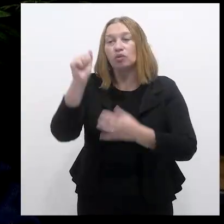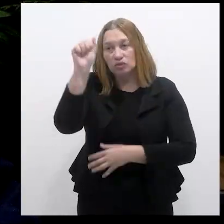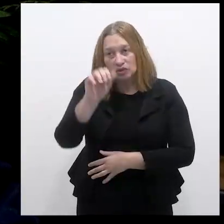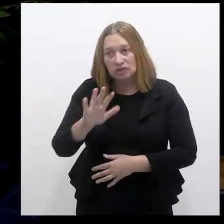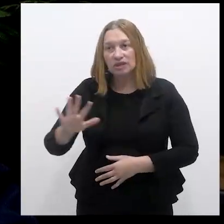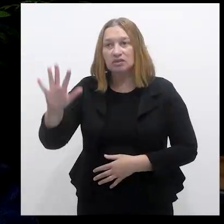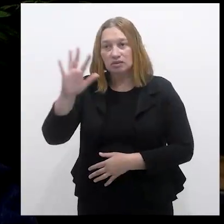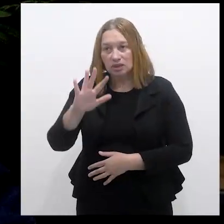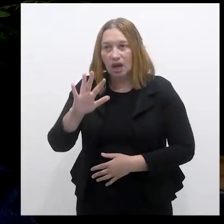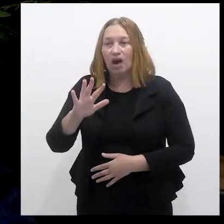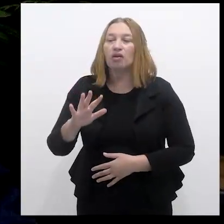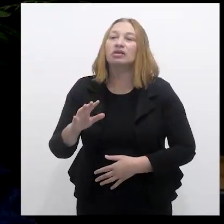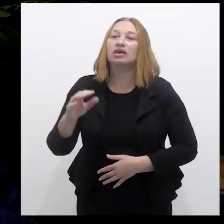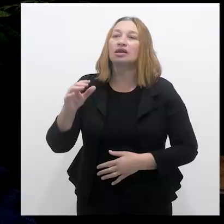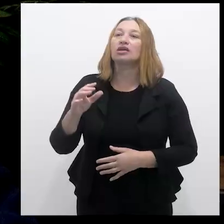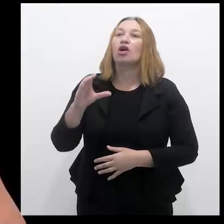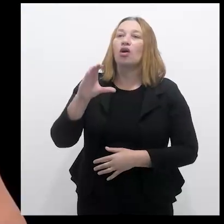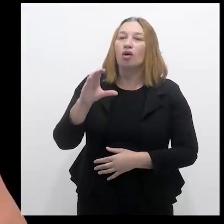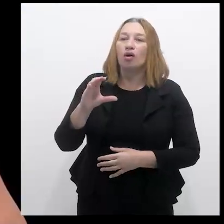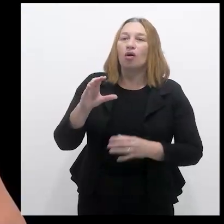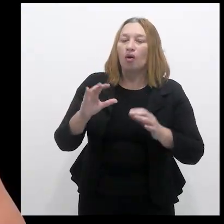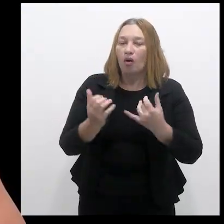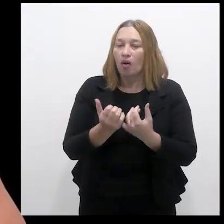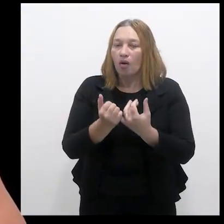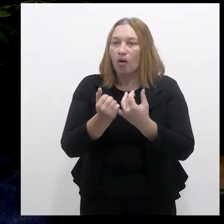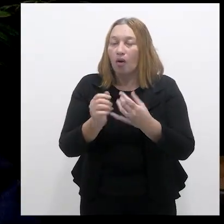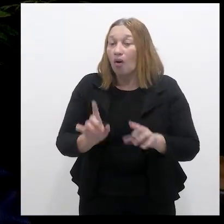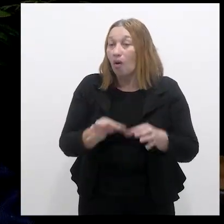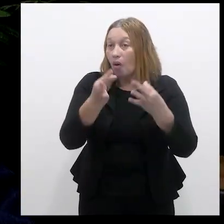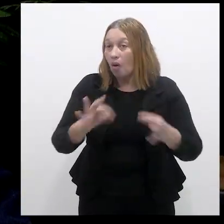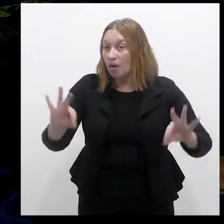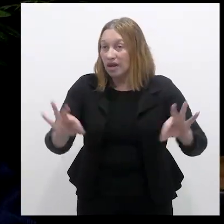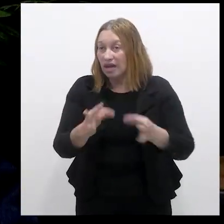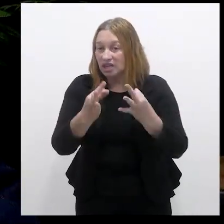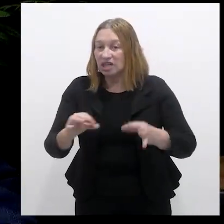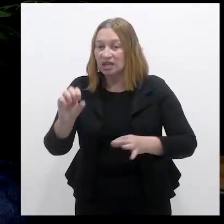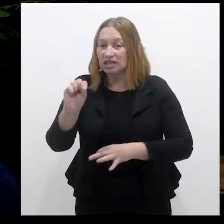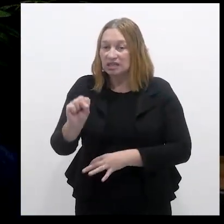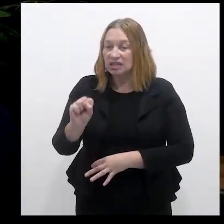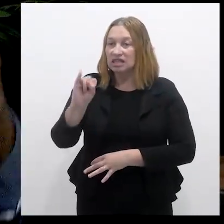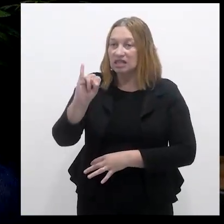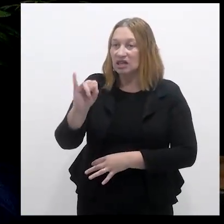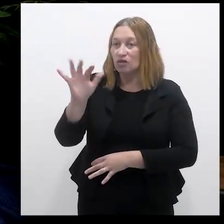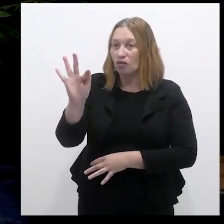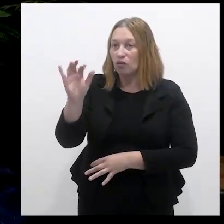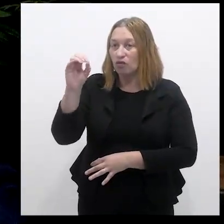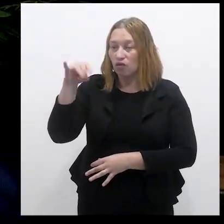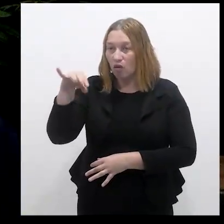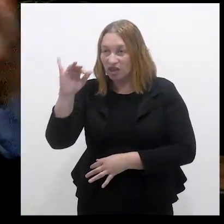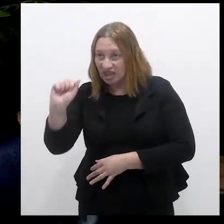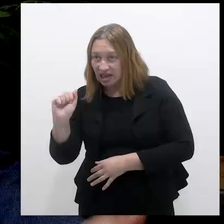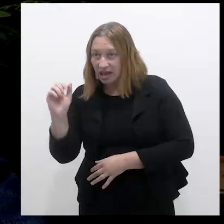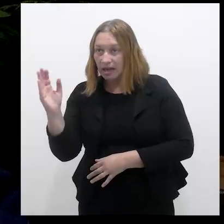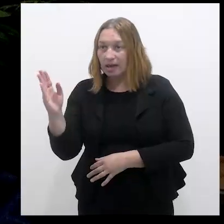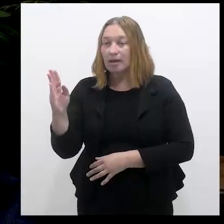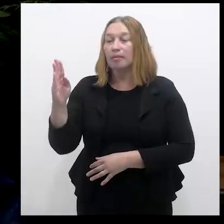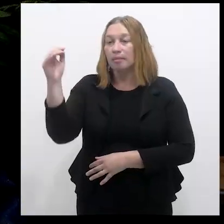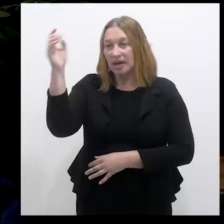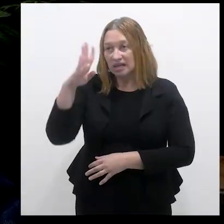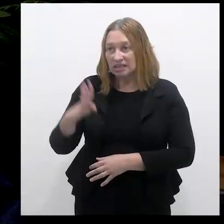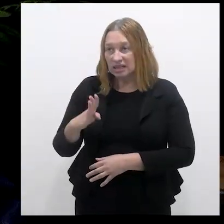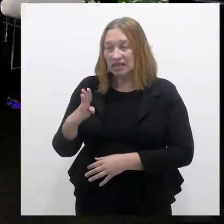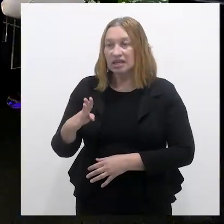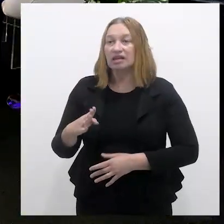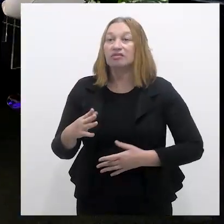a Orquestra Sinfônica Brasileira. É Esse maravilhosa, público realmente. vai absolutamente ficar inebriado com essa música